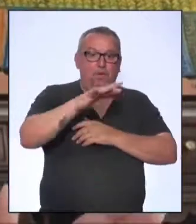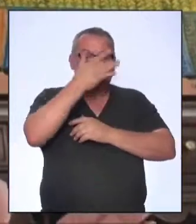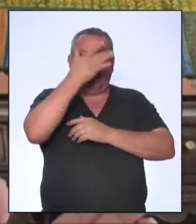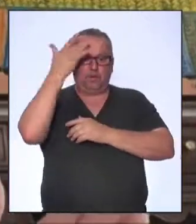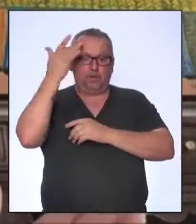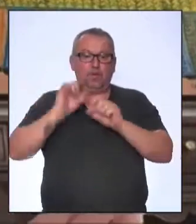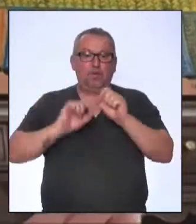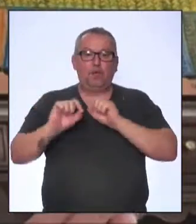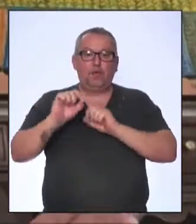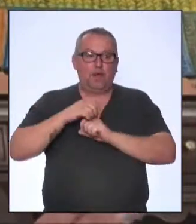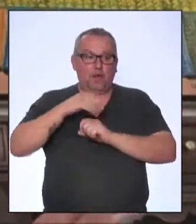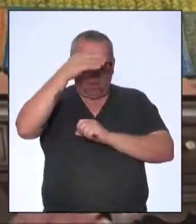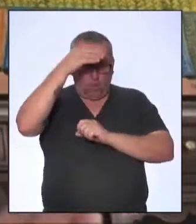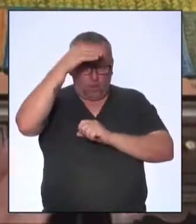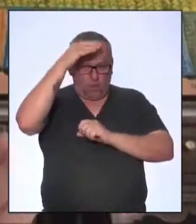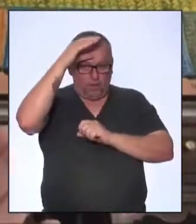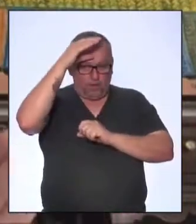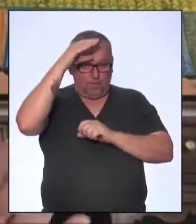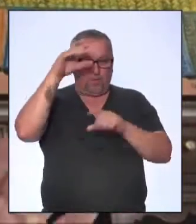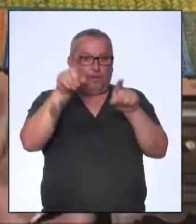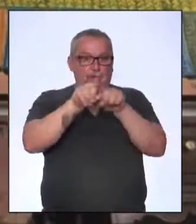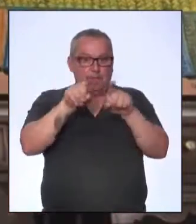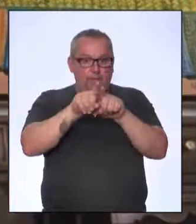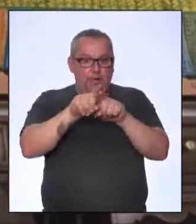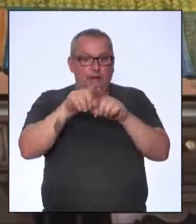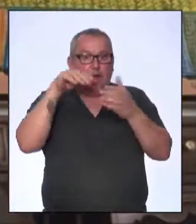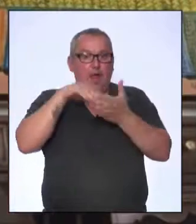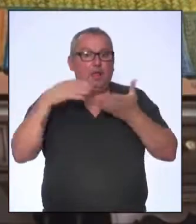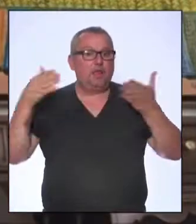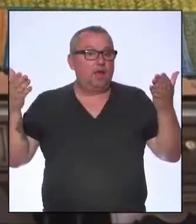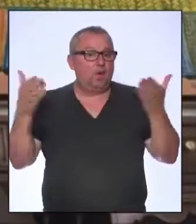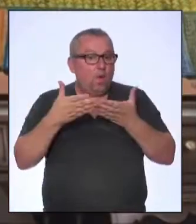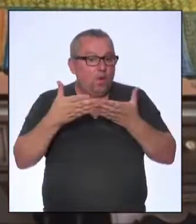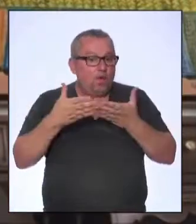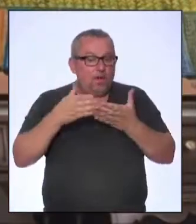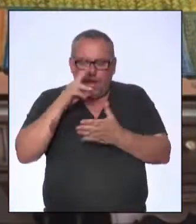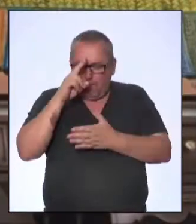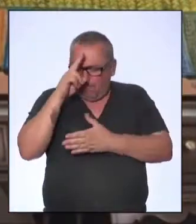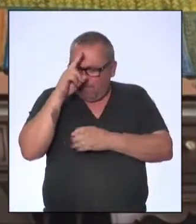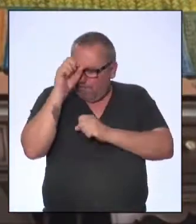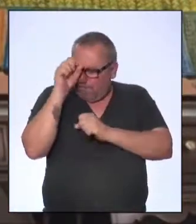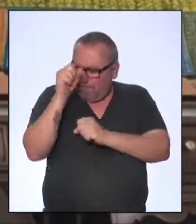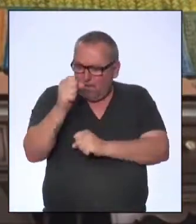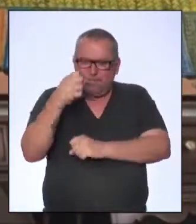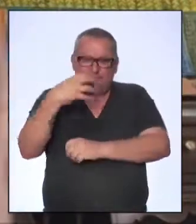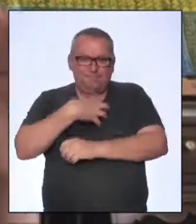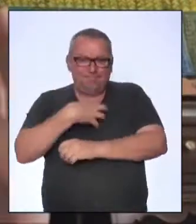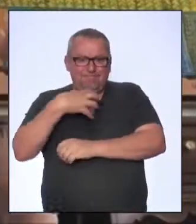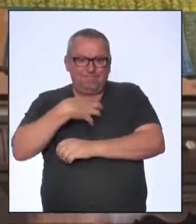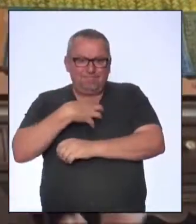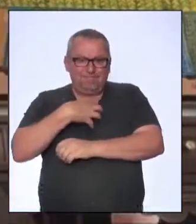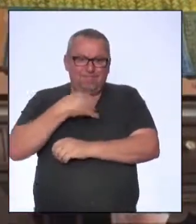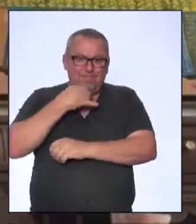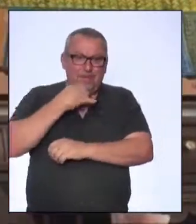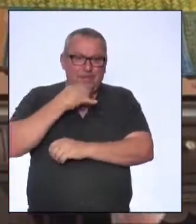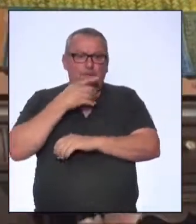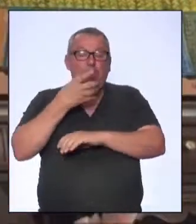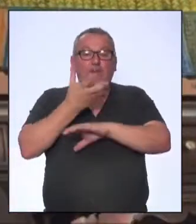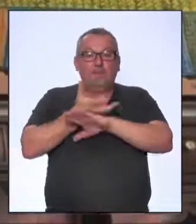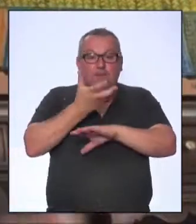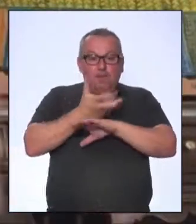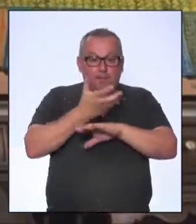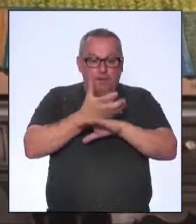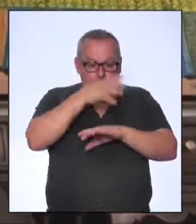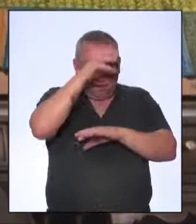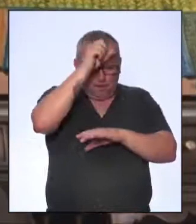de conhecimento. E é por isso que até hoje é tão forte em nós esse sentimento de que disciplina se aprende